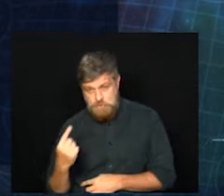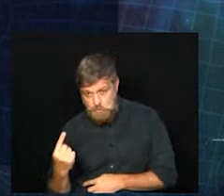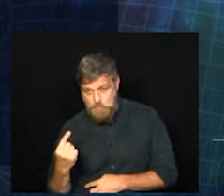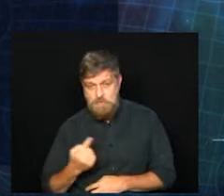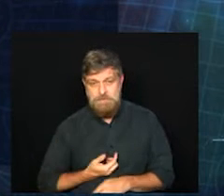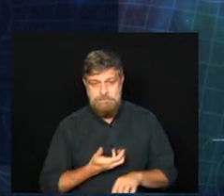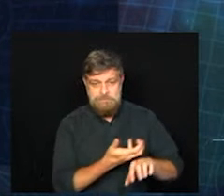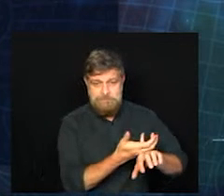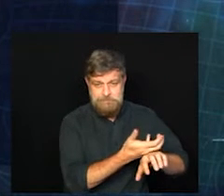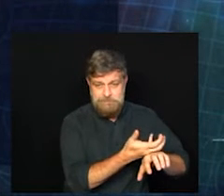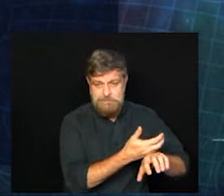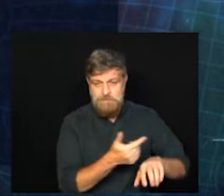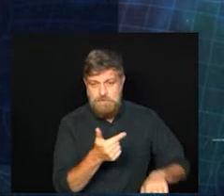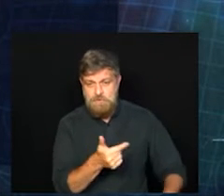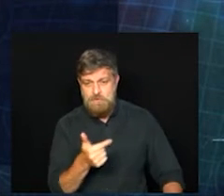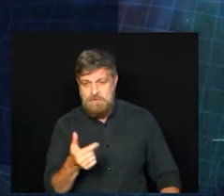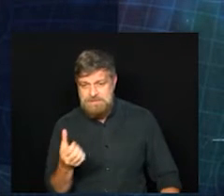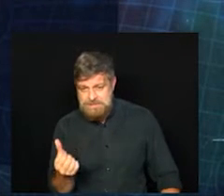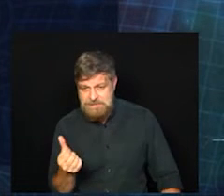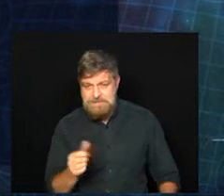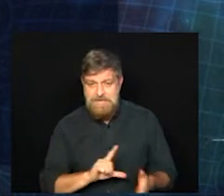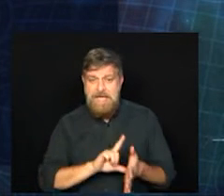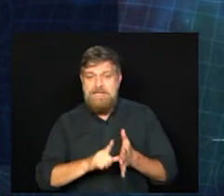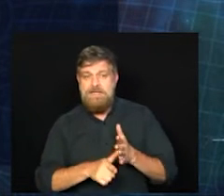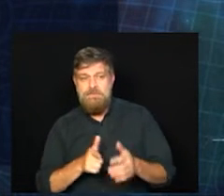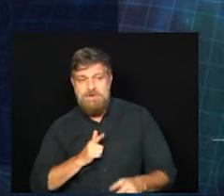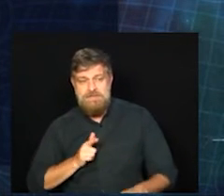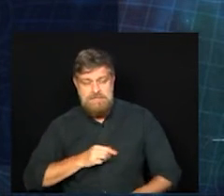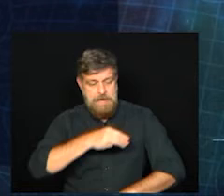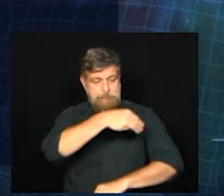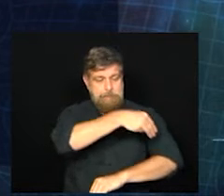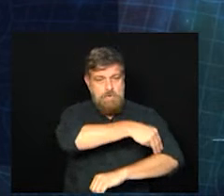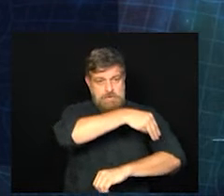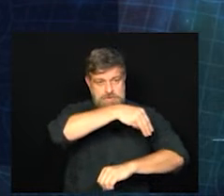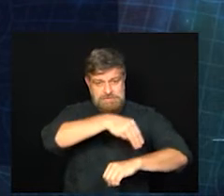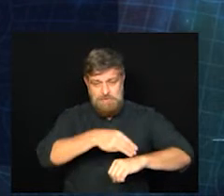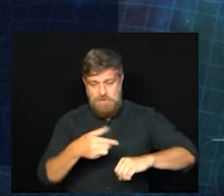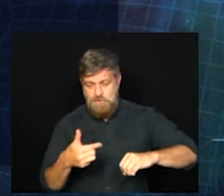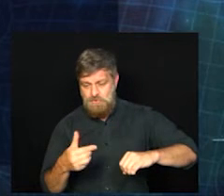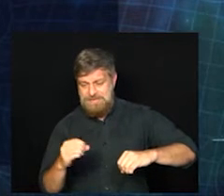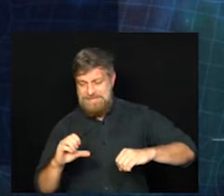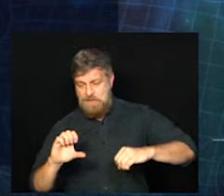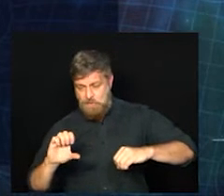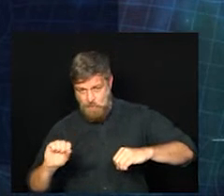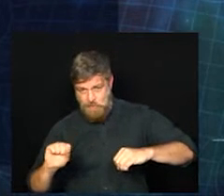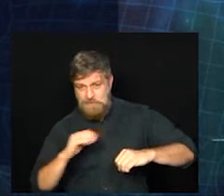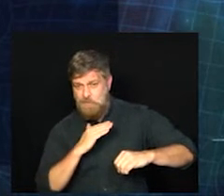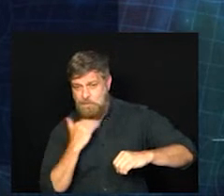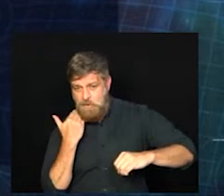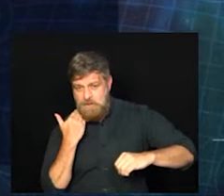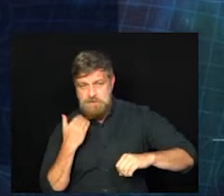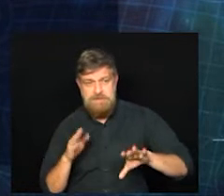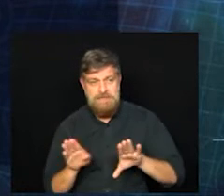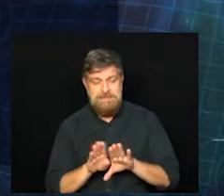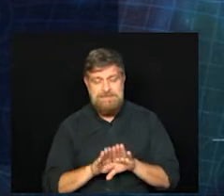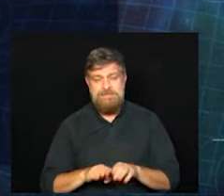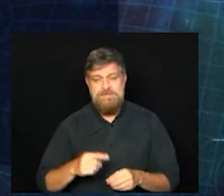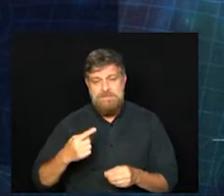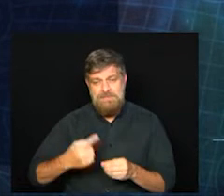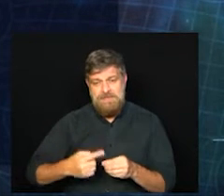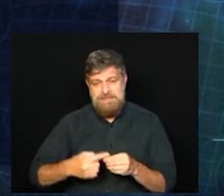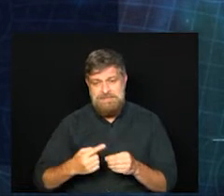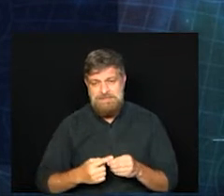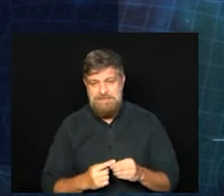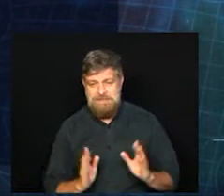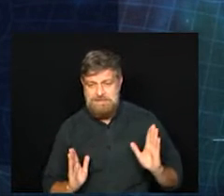Odessa, 226. Depois nós temos Montemor com 208 óbitos e as cidades que têm